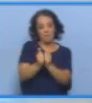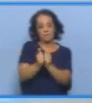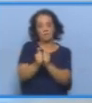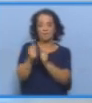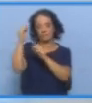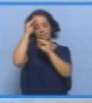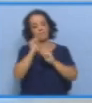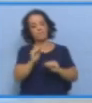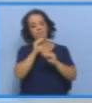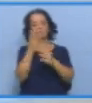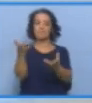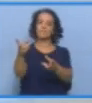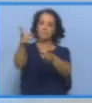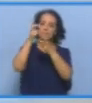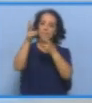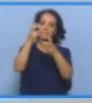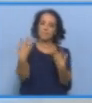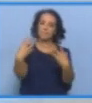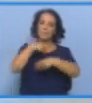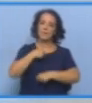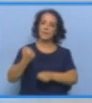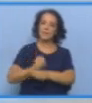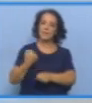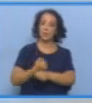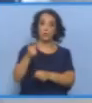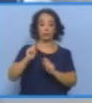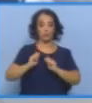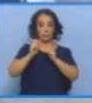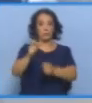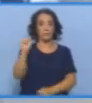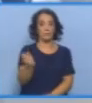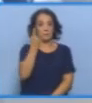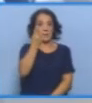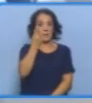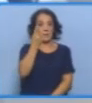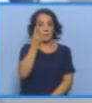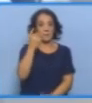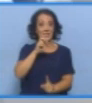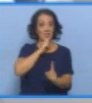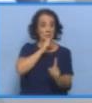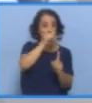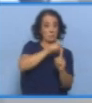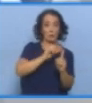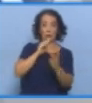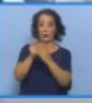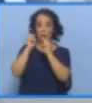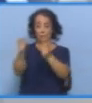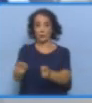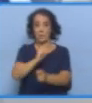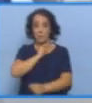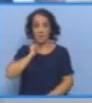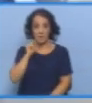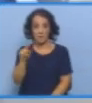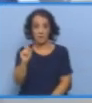para a Igreja Católica, nomeadamente desde o momento da ordenação, não é? Que foi o primeiro padre a ser ordenado pelo Dom Manuel Martins em Setúbal. Sim, sem dúvida. Dom Manuel